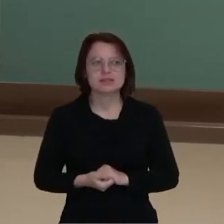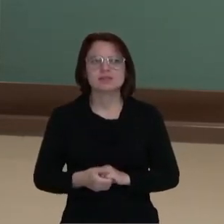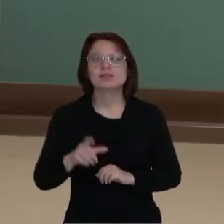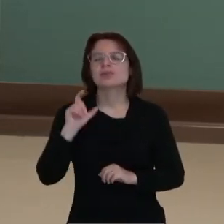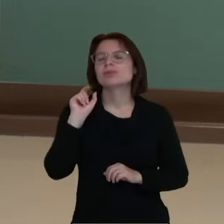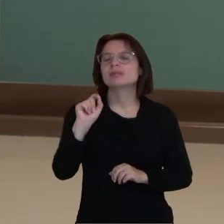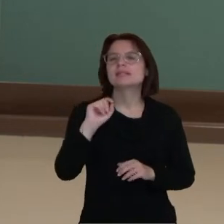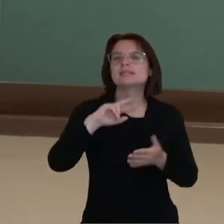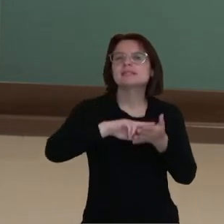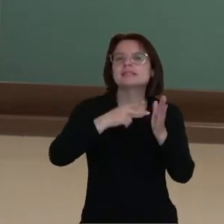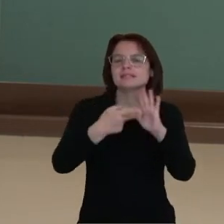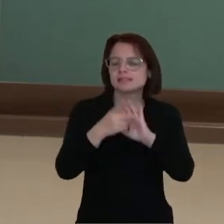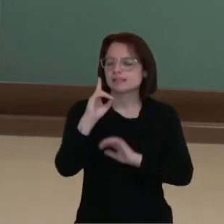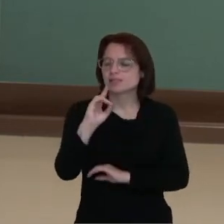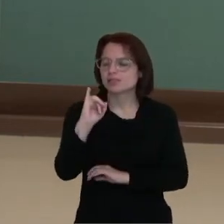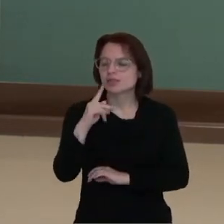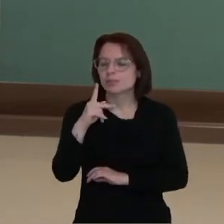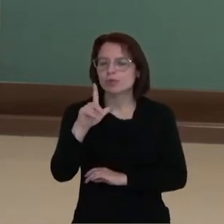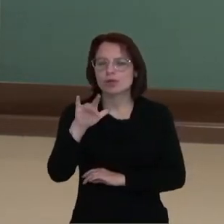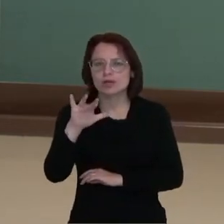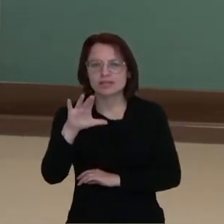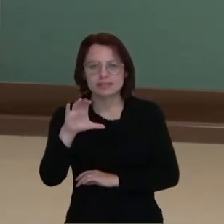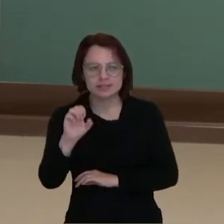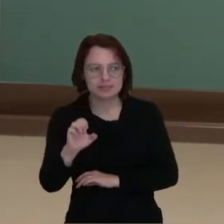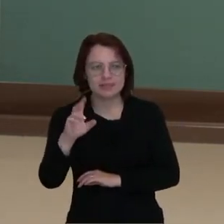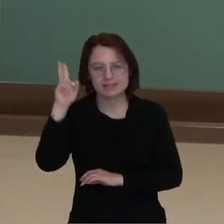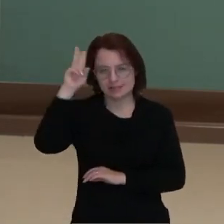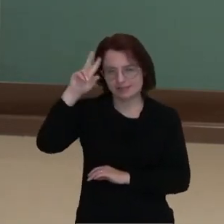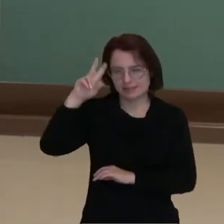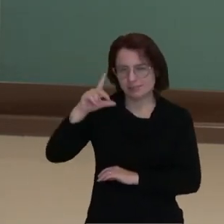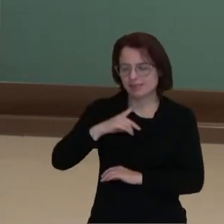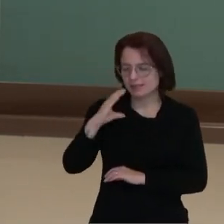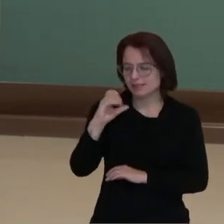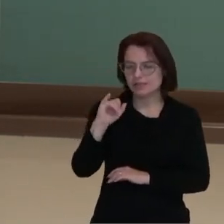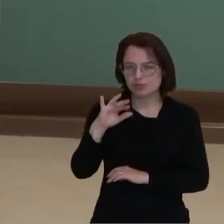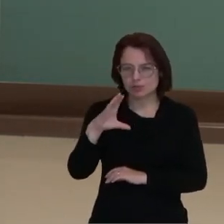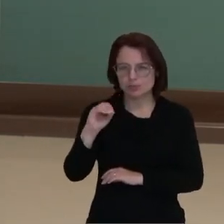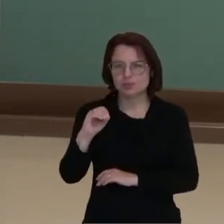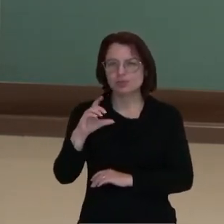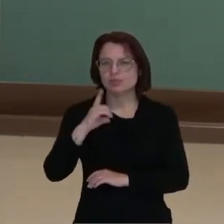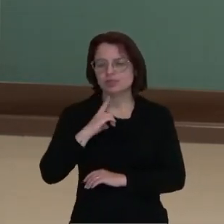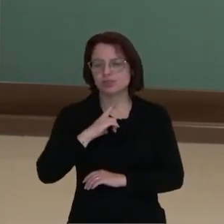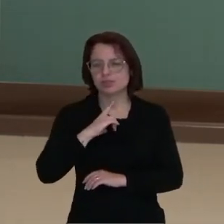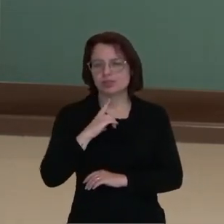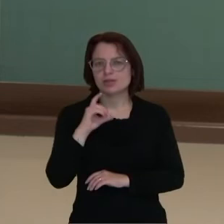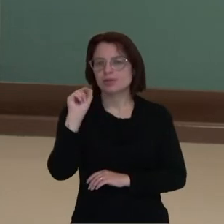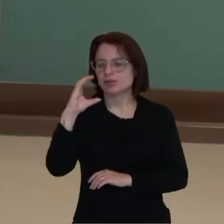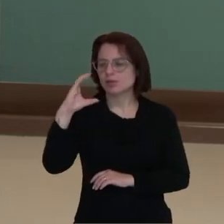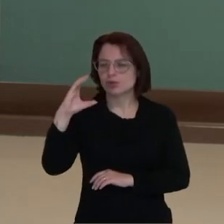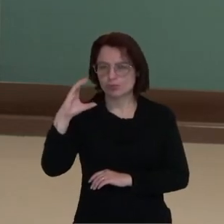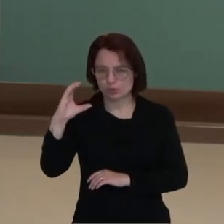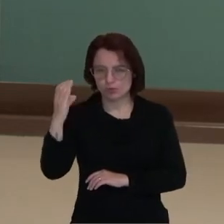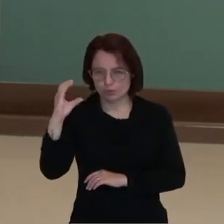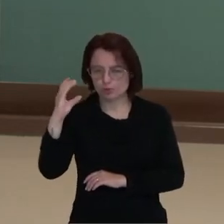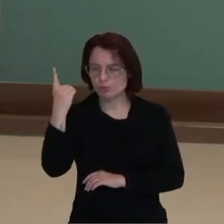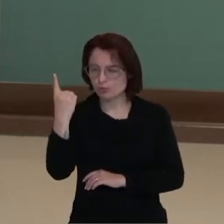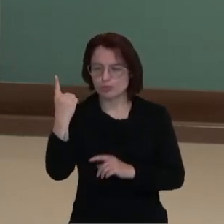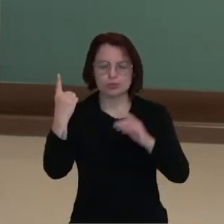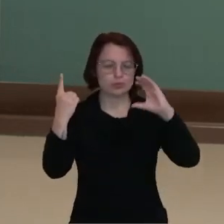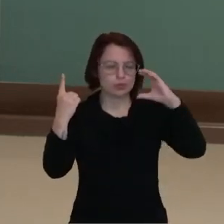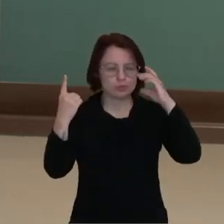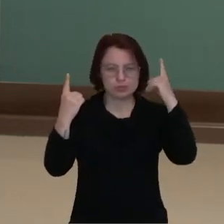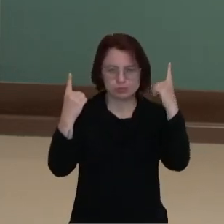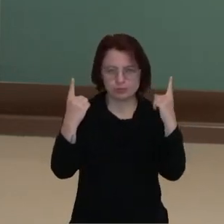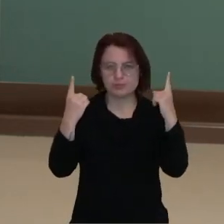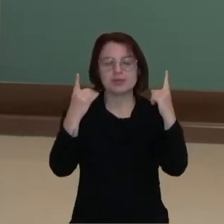é o conjunto diploide? Vocês viram naquele cariótipo que tinha o cromossomo 1 mais o cromossomo 1. Então, um do